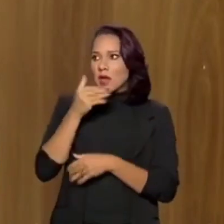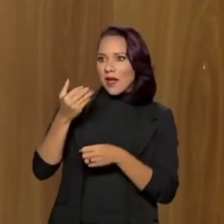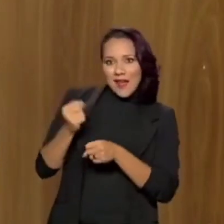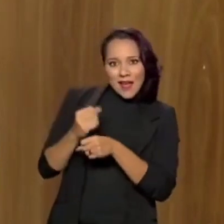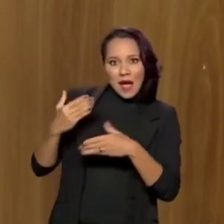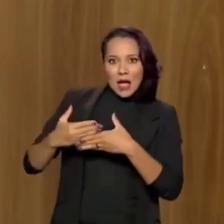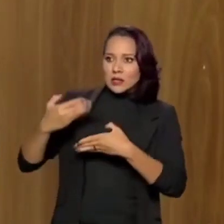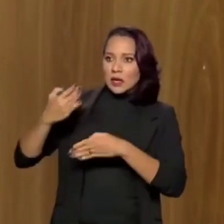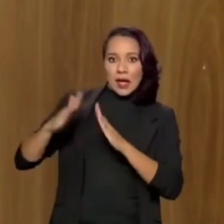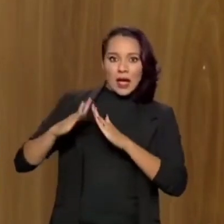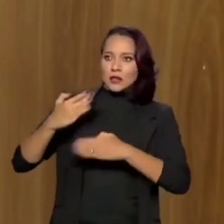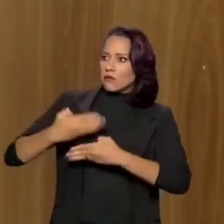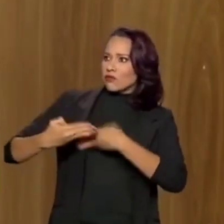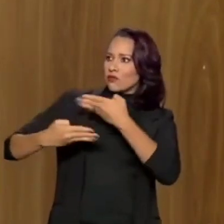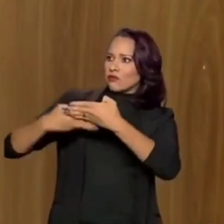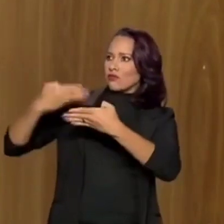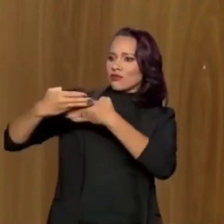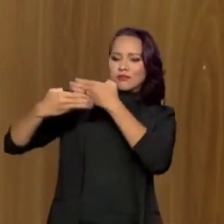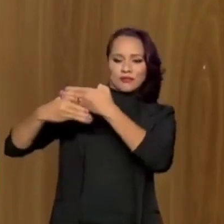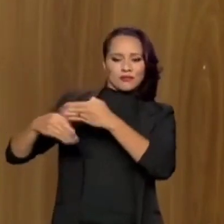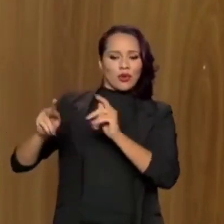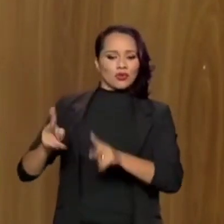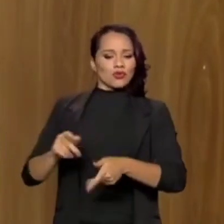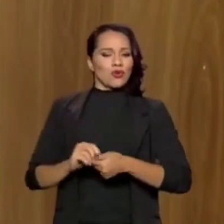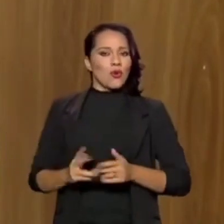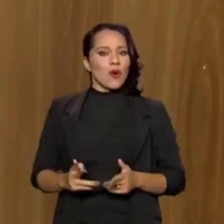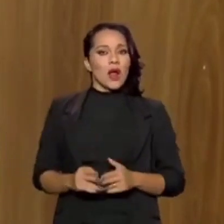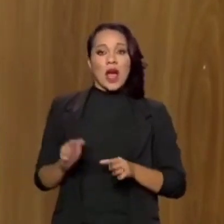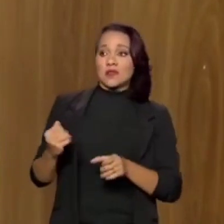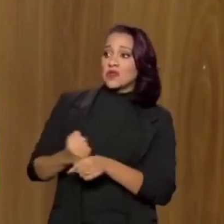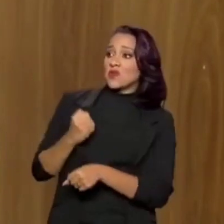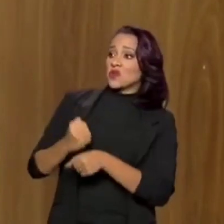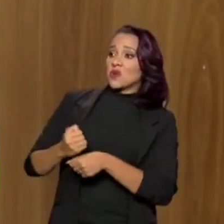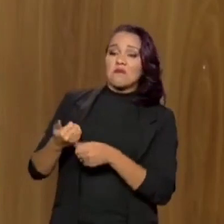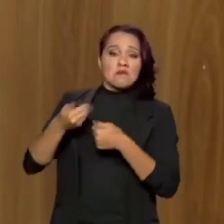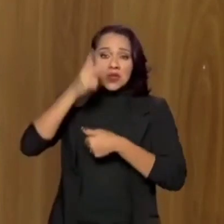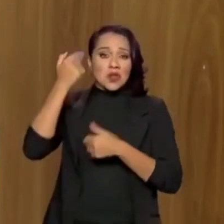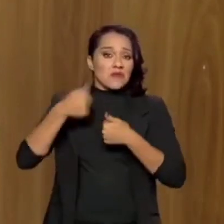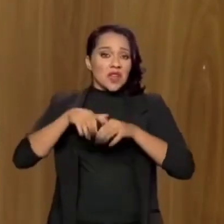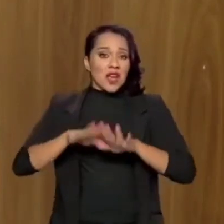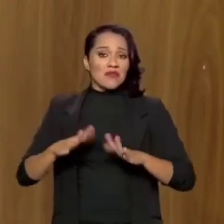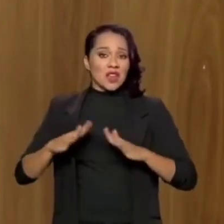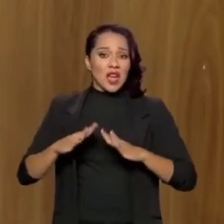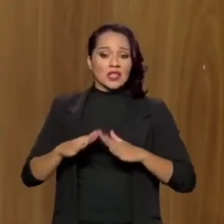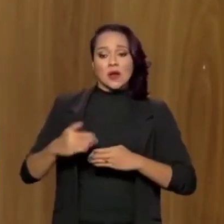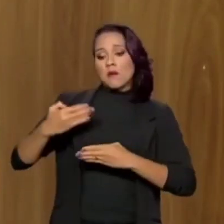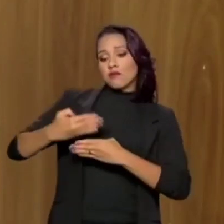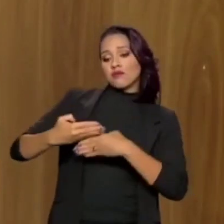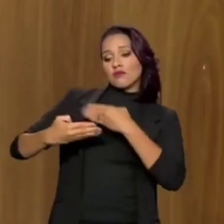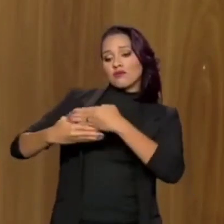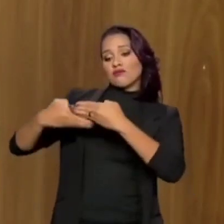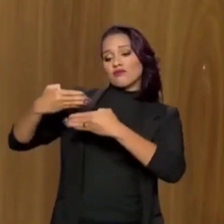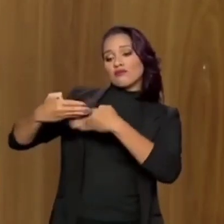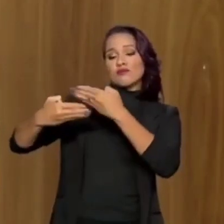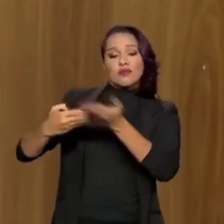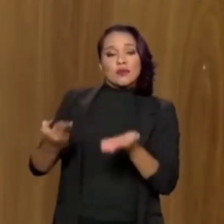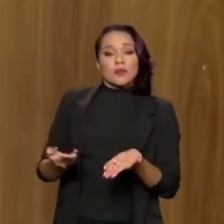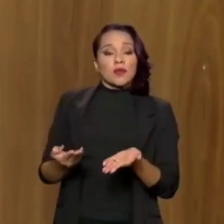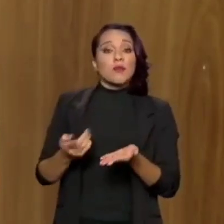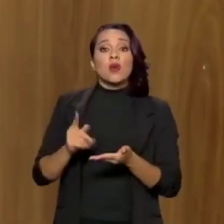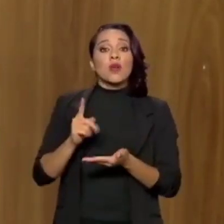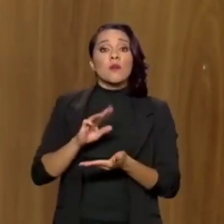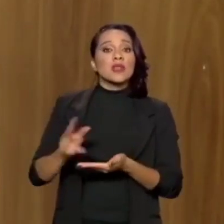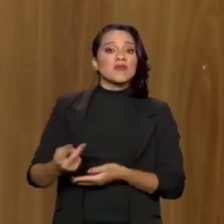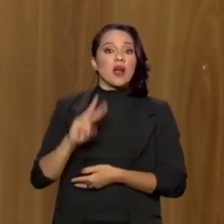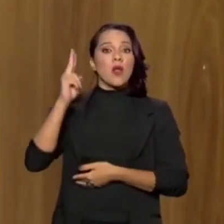casas, já que tinham que ficar em casa, fazendo cômodos novos. Então os primeiros preços que subiram foram justamente os de alimentos e de material de